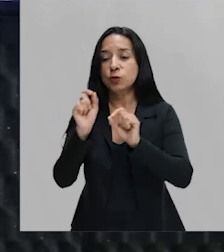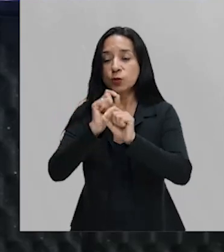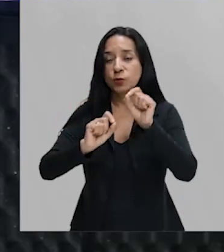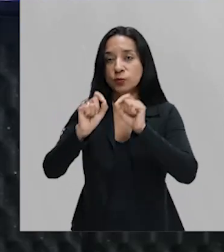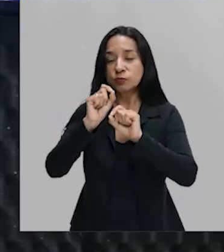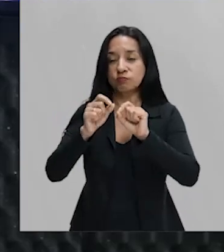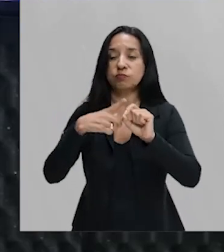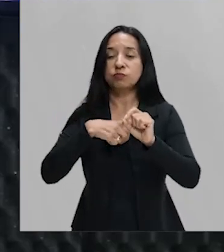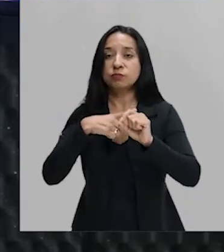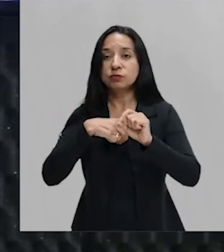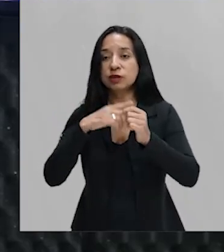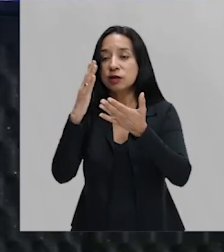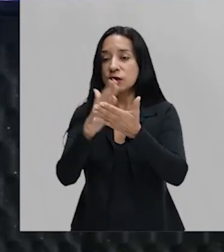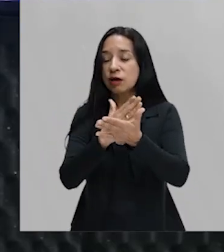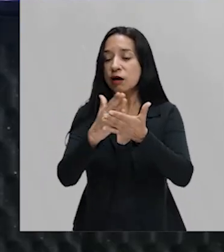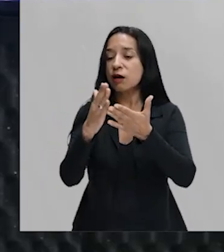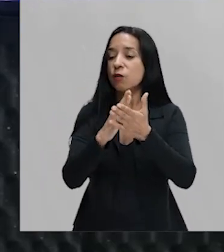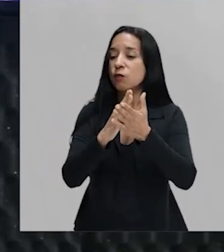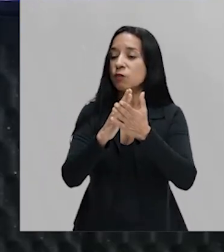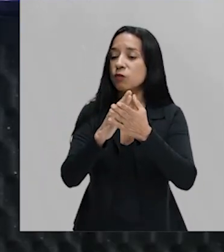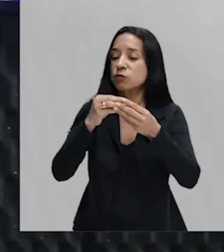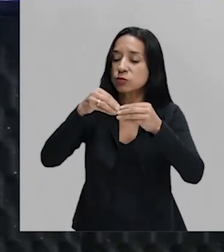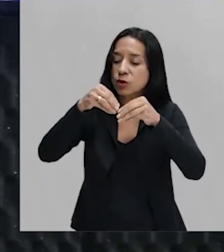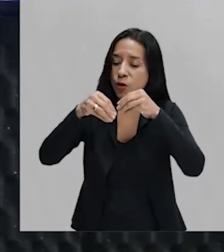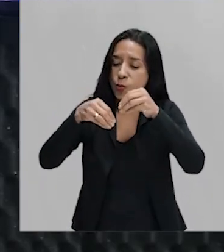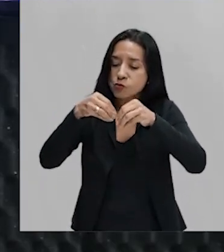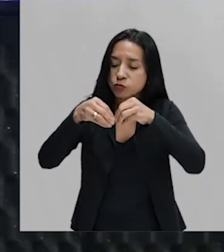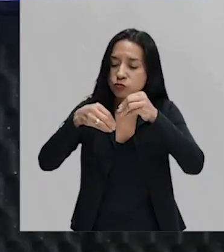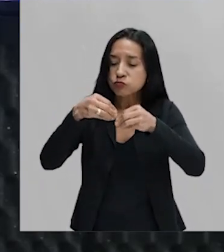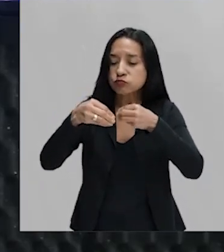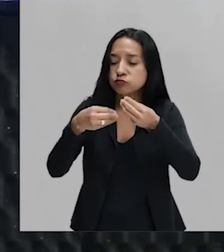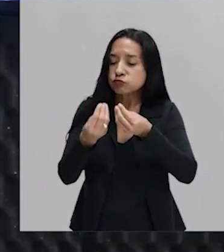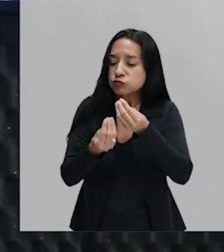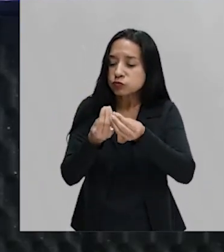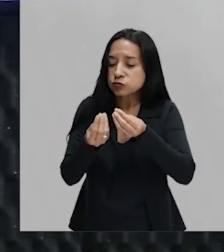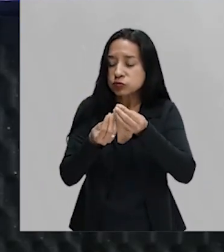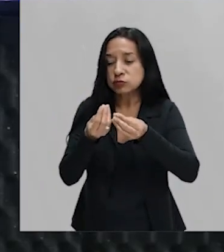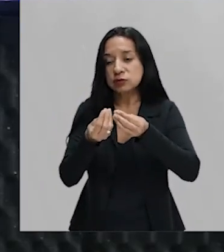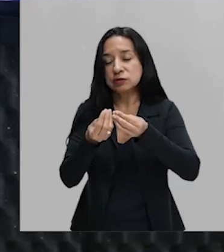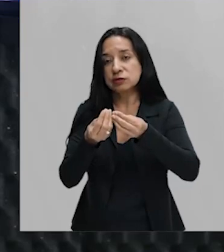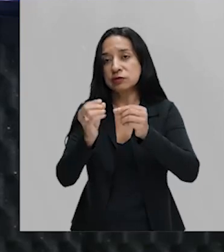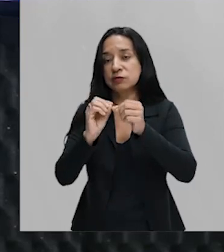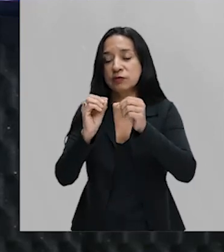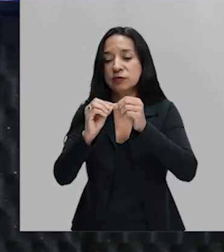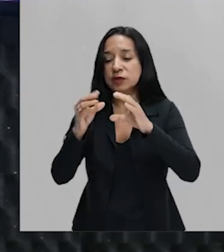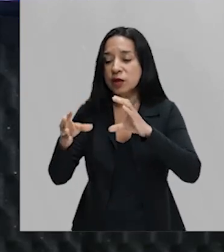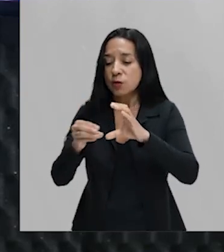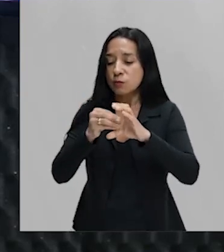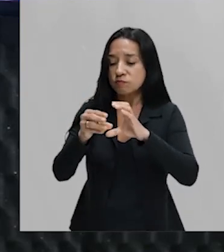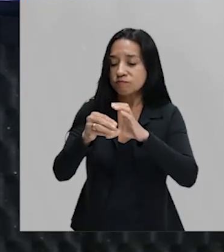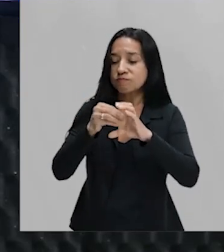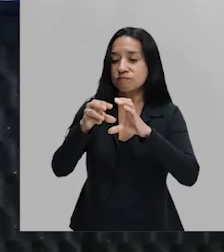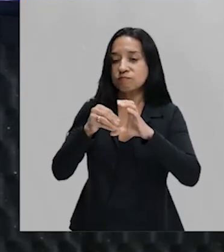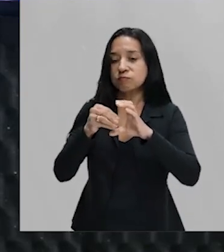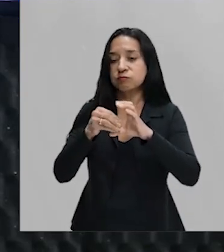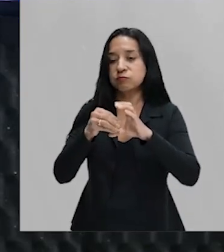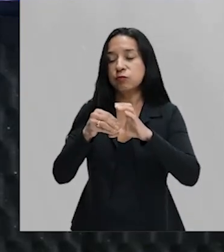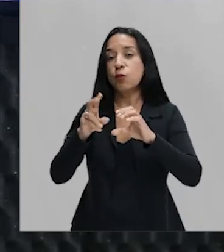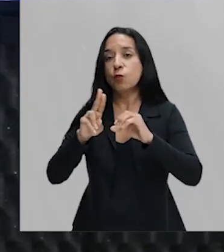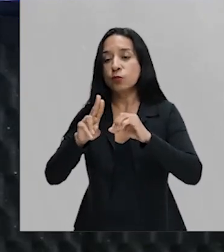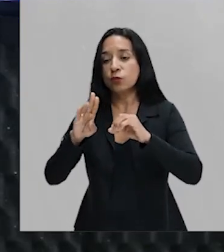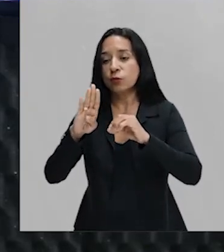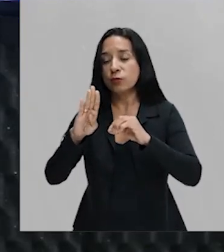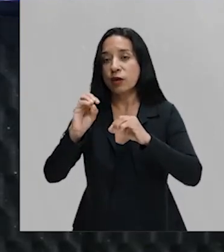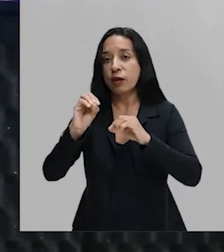existir alguns componentes ali na membrana plasmática que vai fazer esse transporte, que são chamadas de bombas,